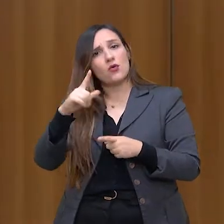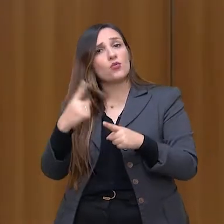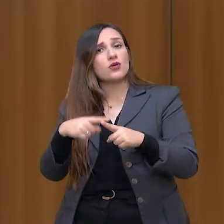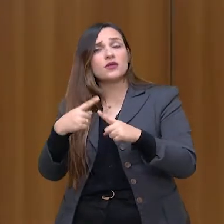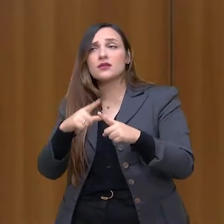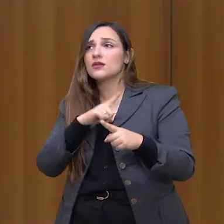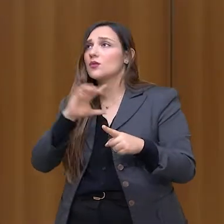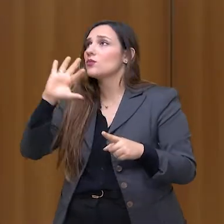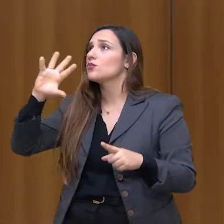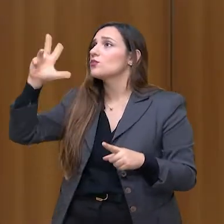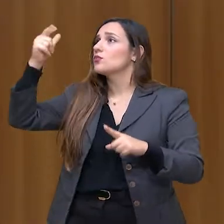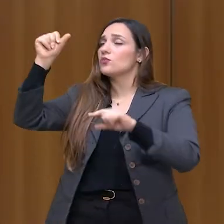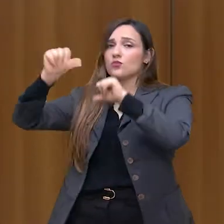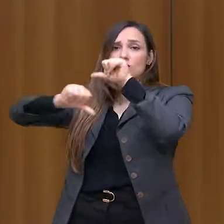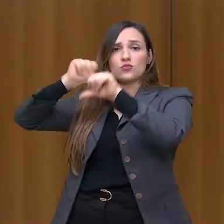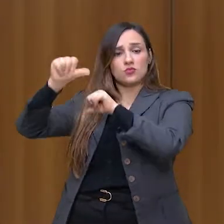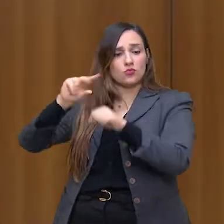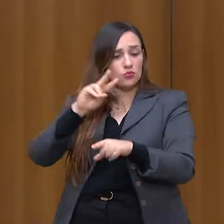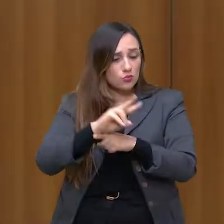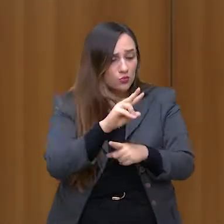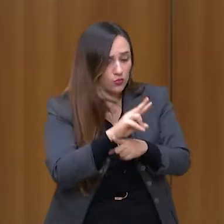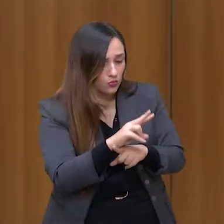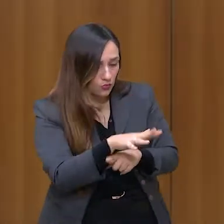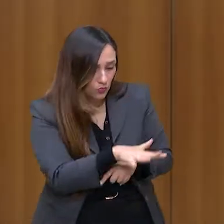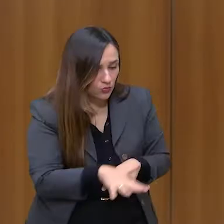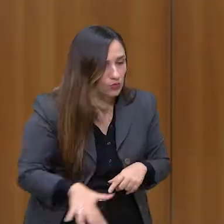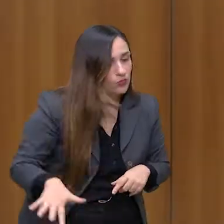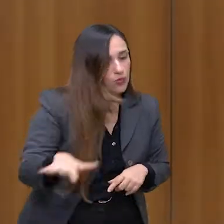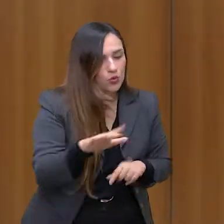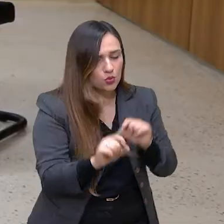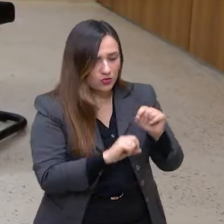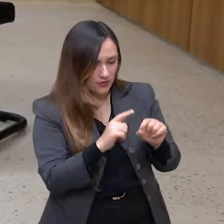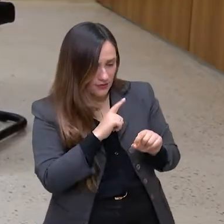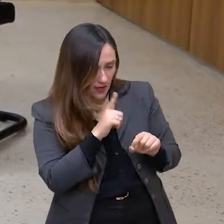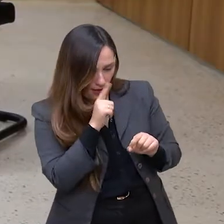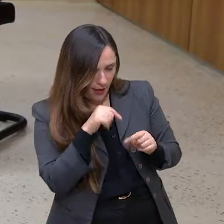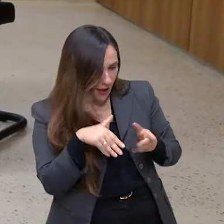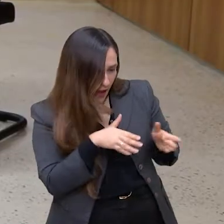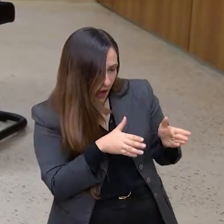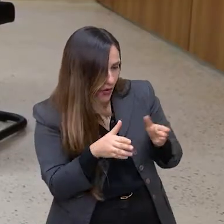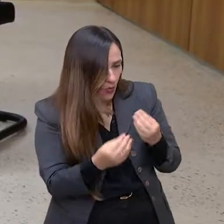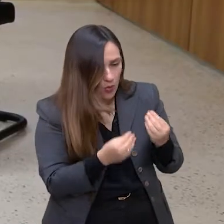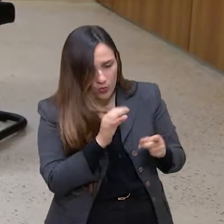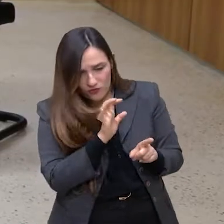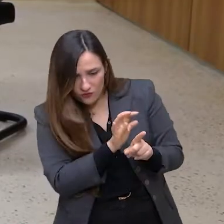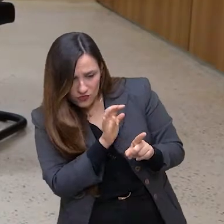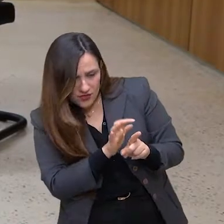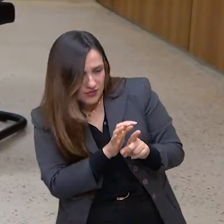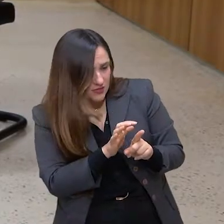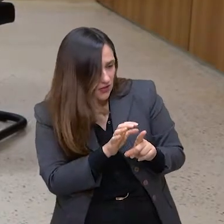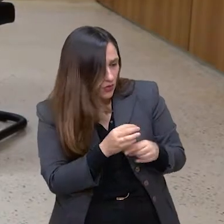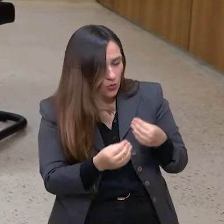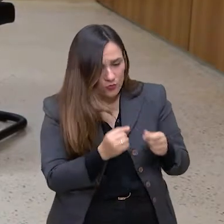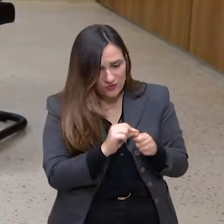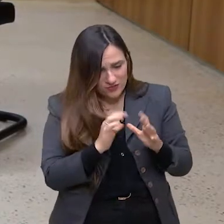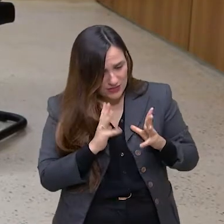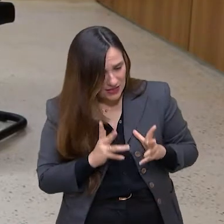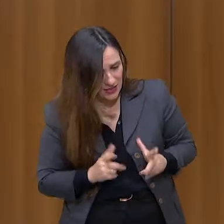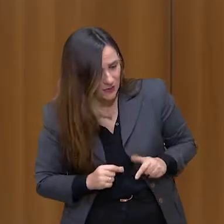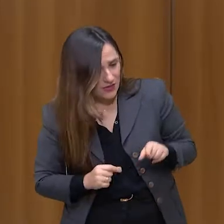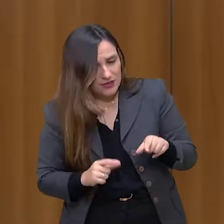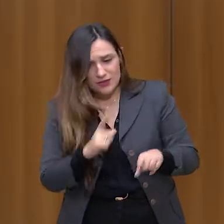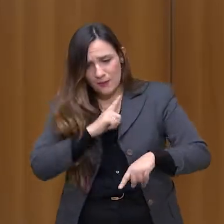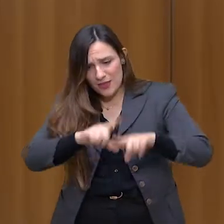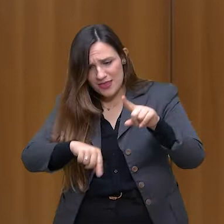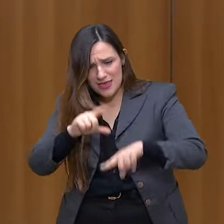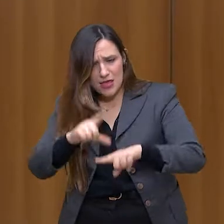nós estamos pensando em proteger a biodiversidade, o que a gente vai jogar na água, como isso vai abalar, o